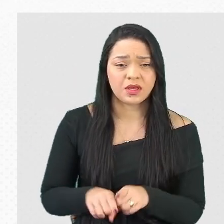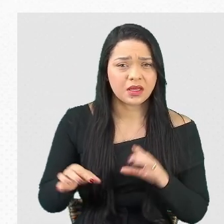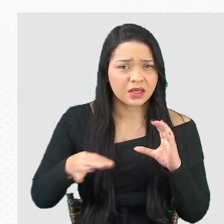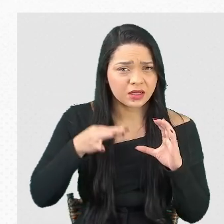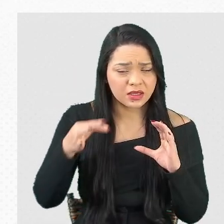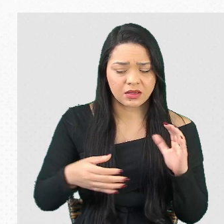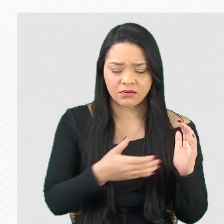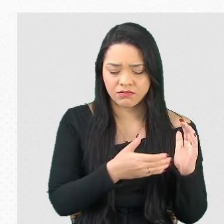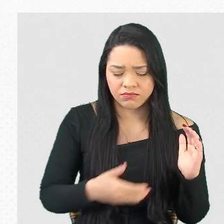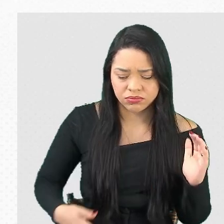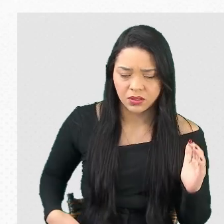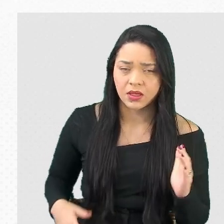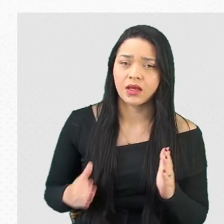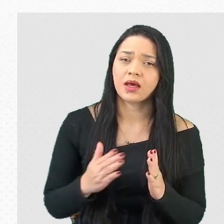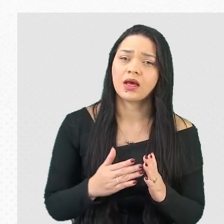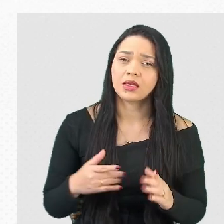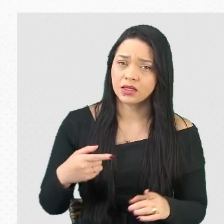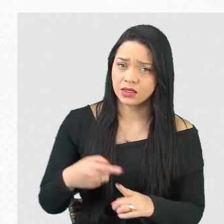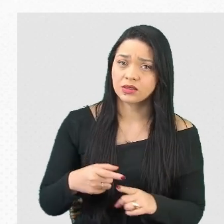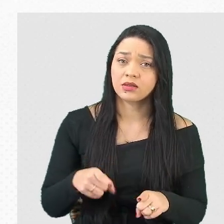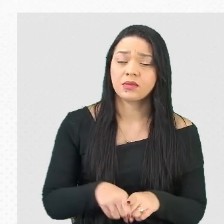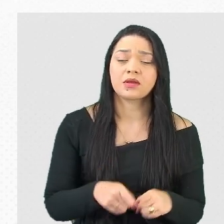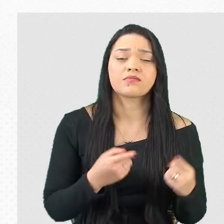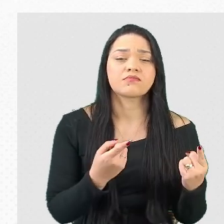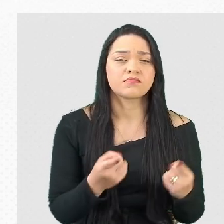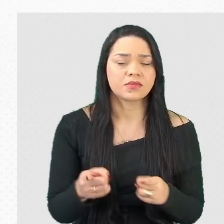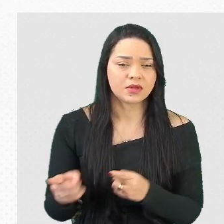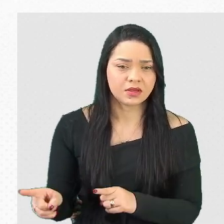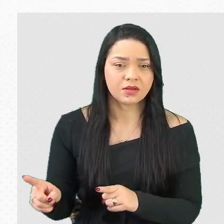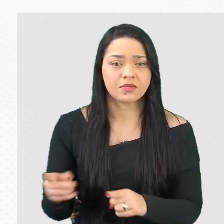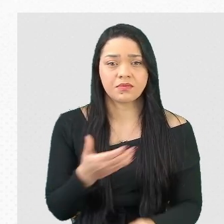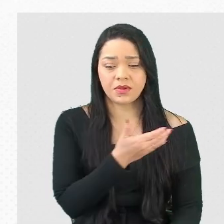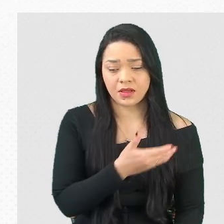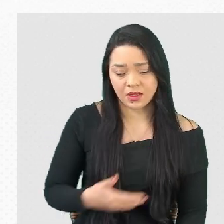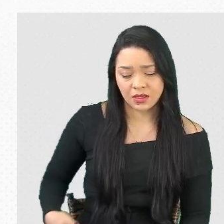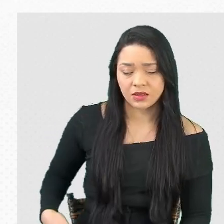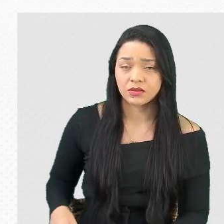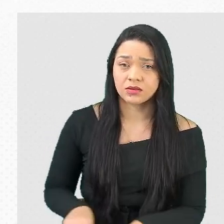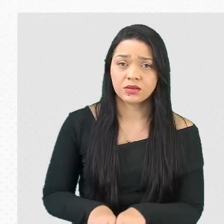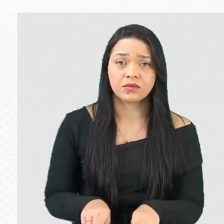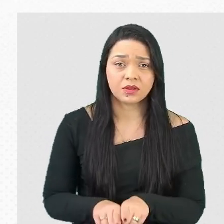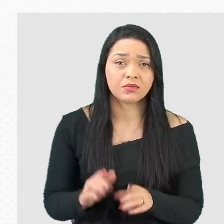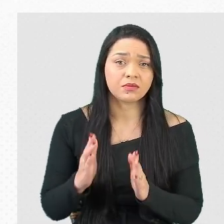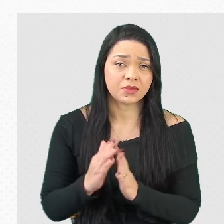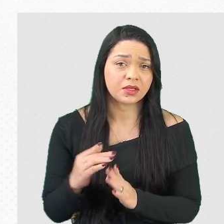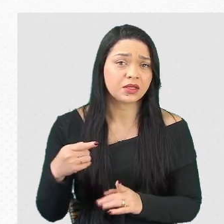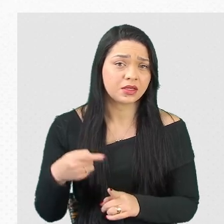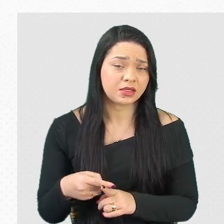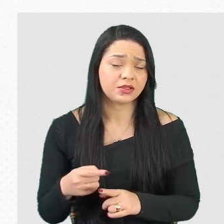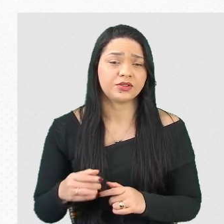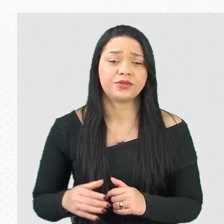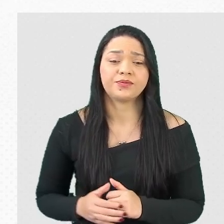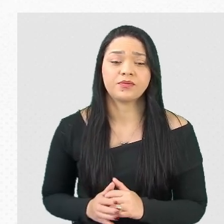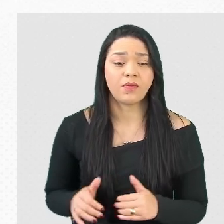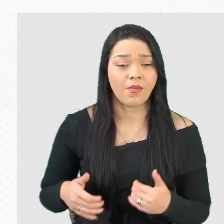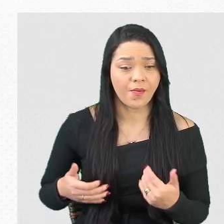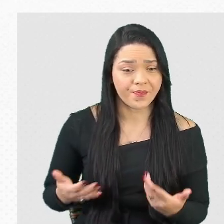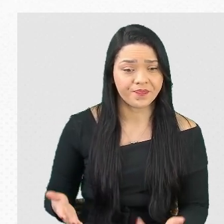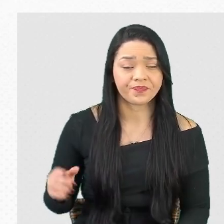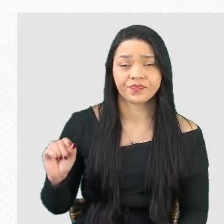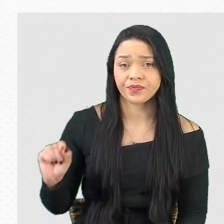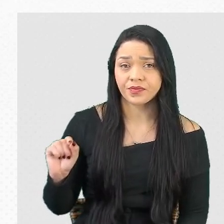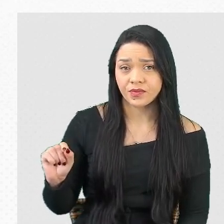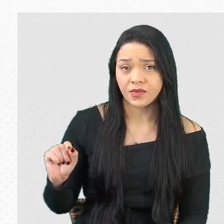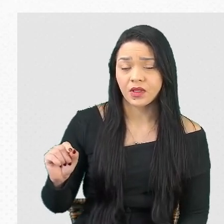a igreja, e eles foram perseguidos tanto pelo clero como também pelo próprio Estado absolutista. Então, a própria